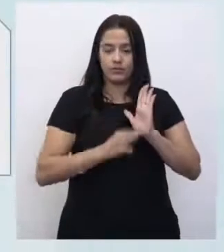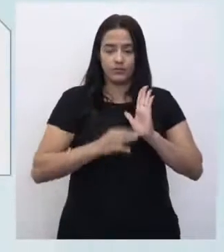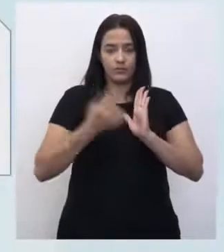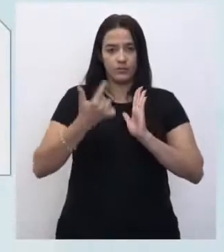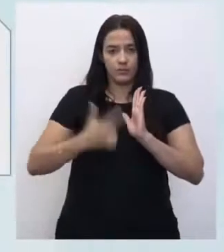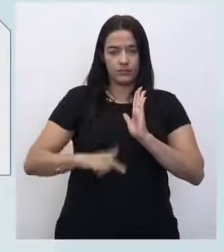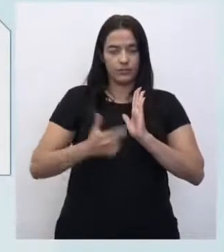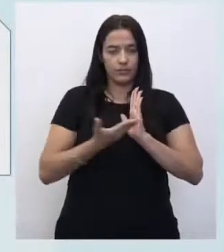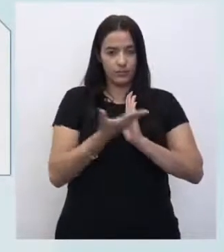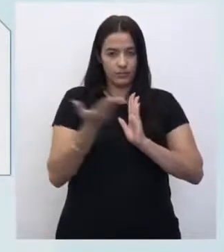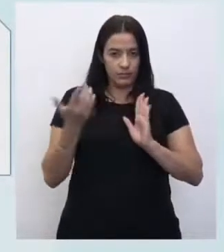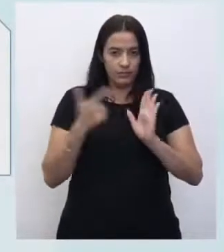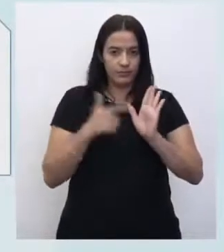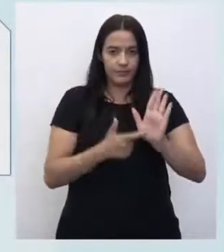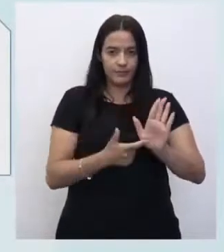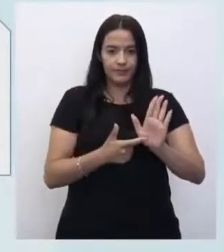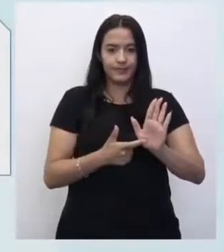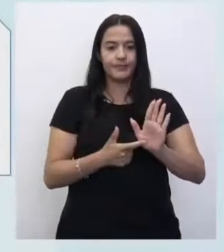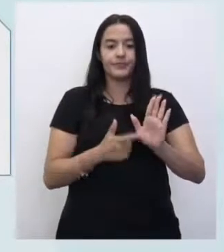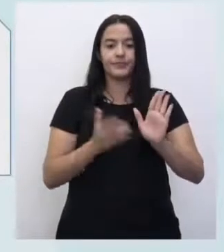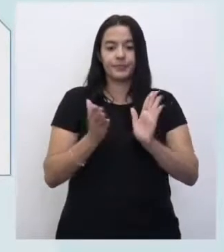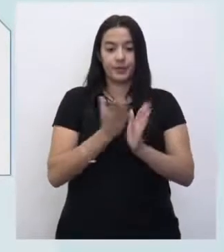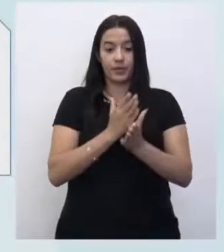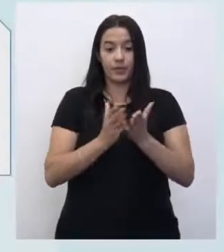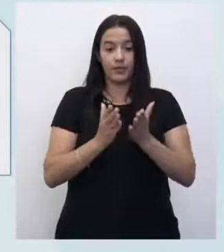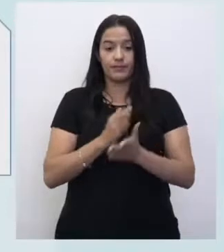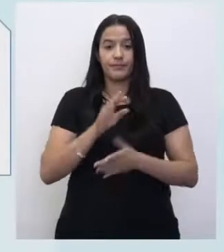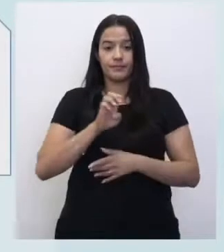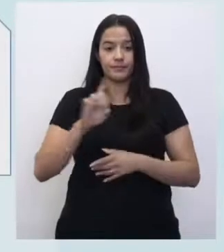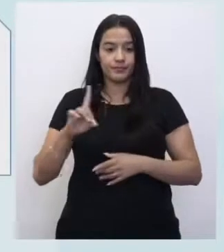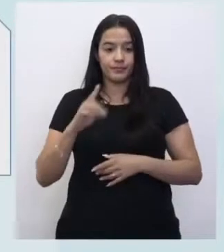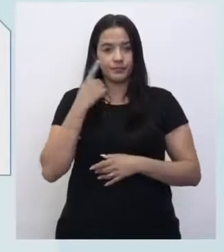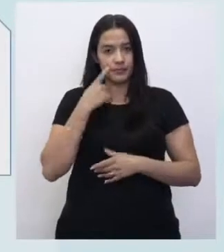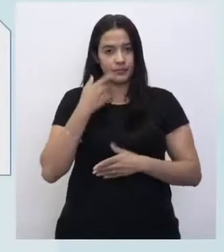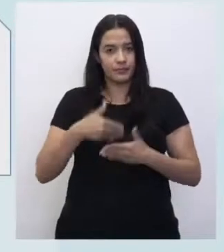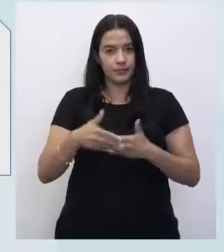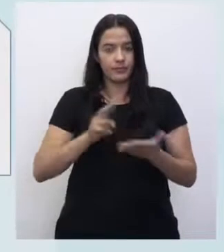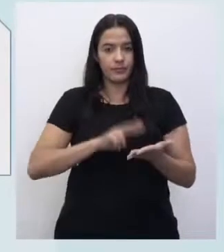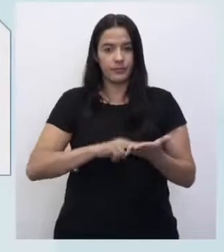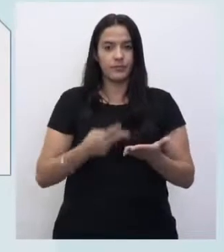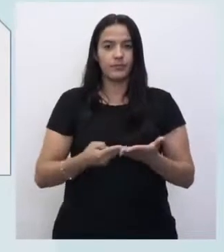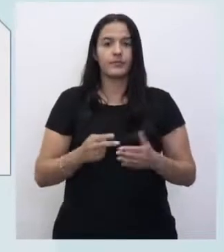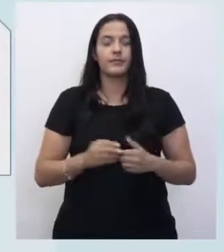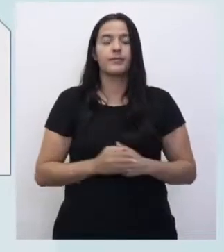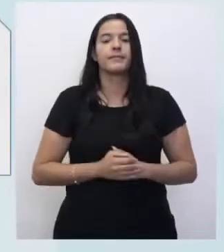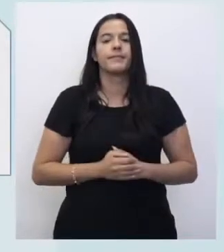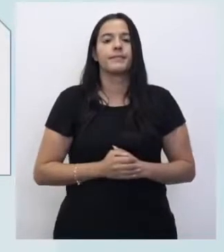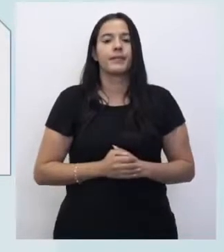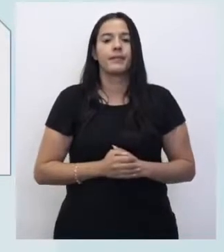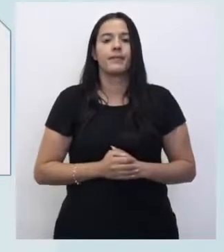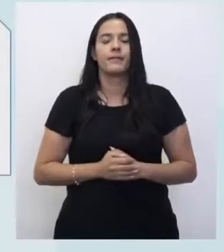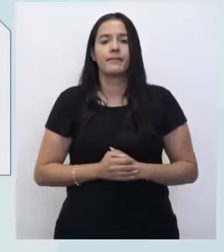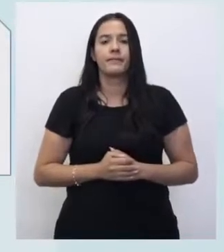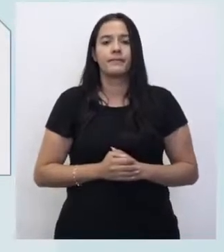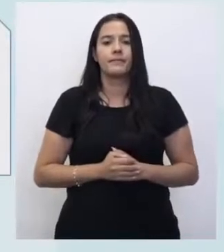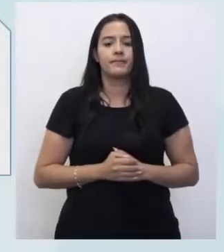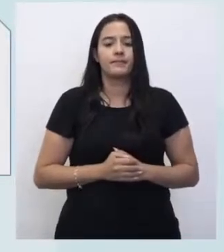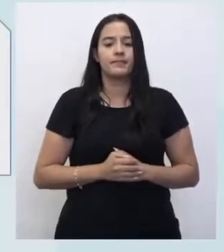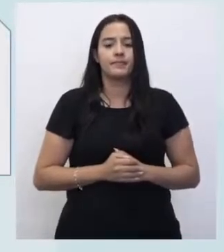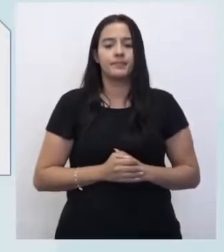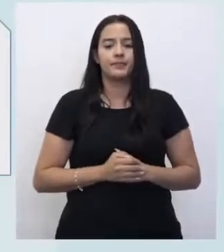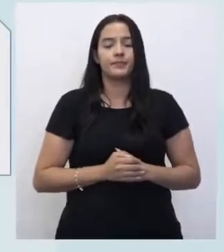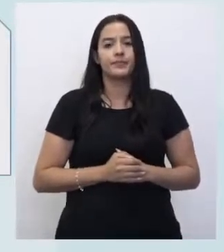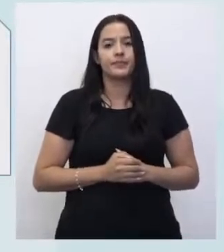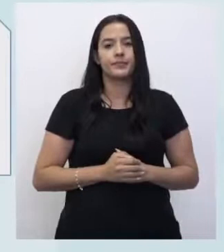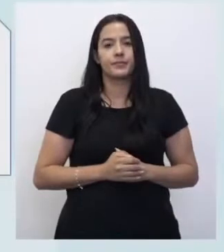vez está destacado o sufixo. E agora, Antônia, vamos lá. Ok. Making informed purchases about what we